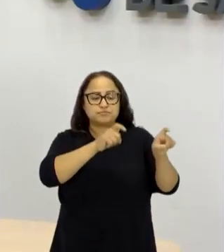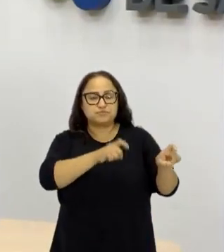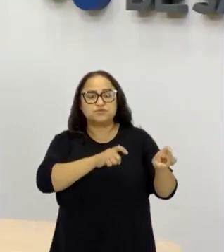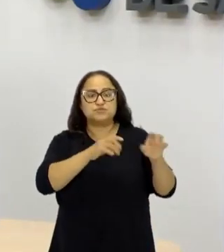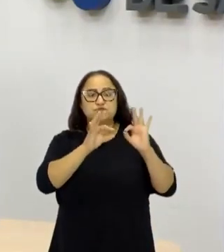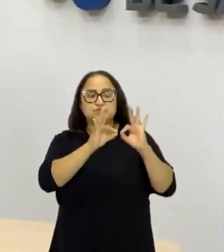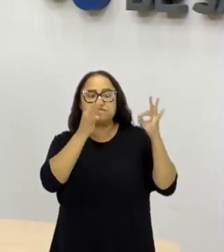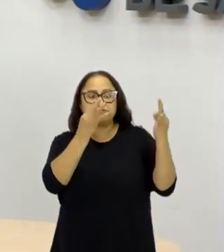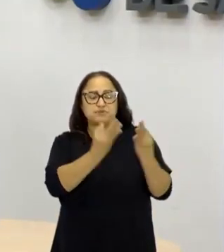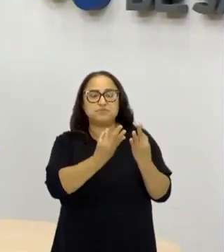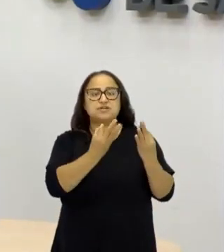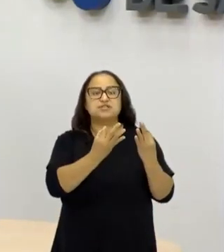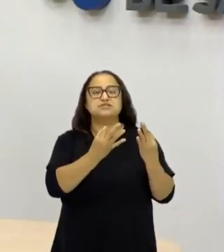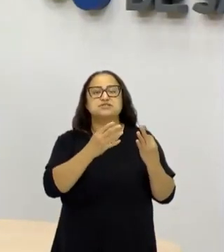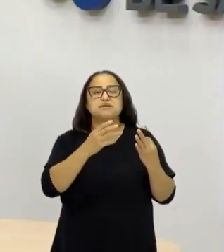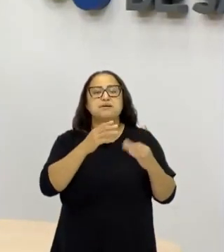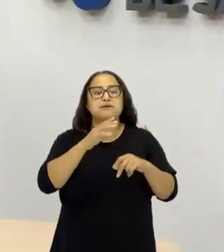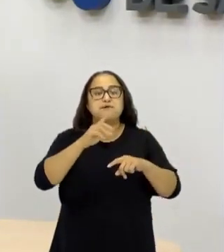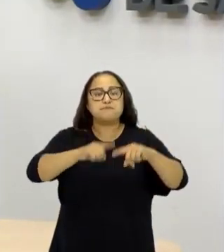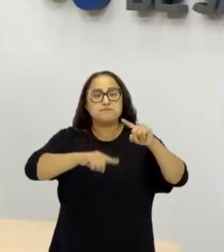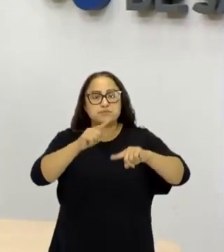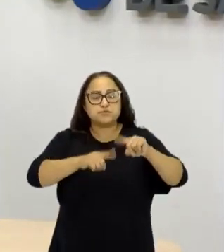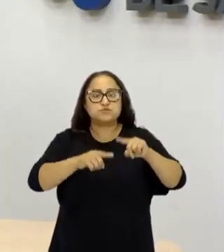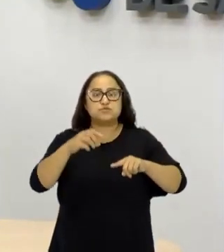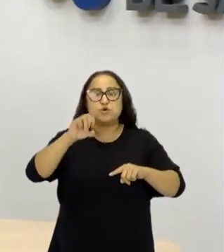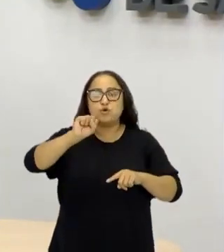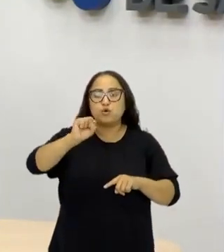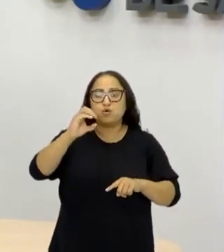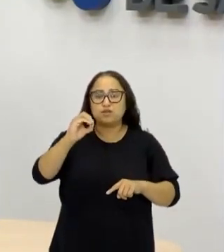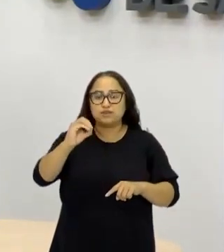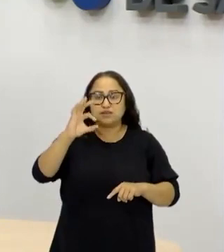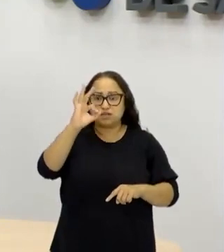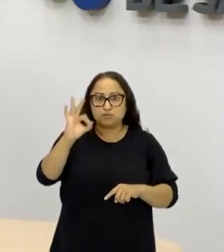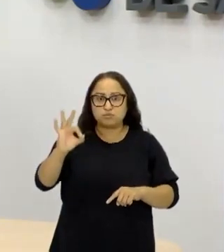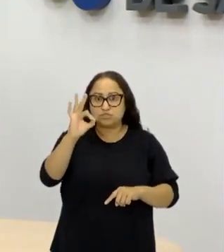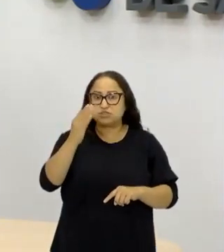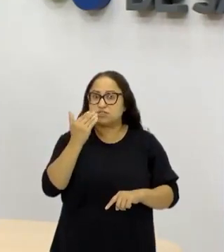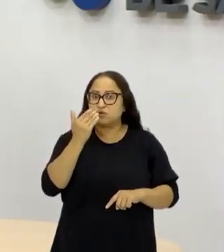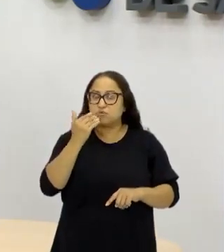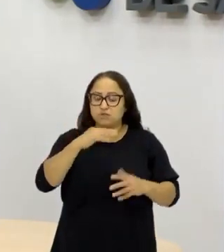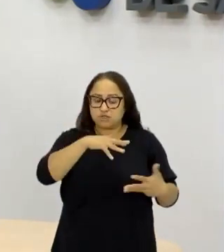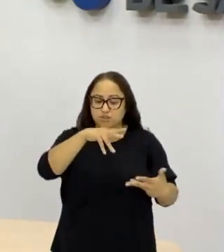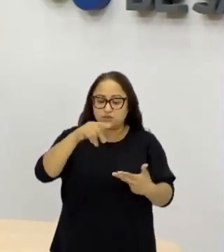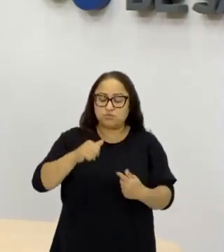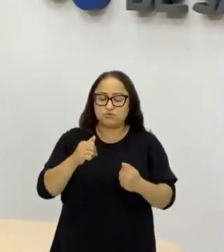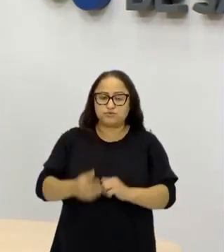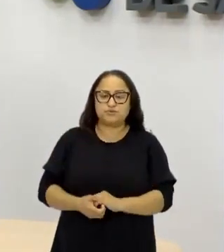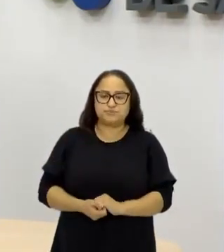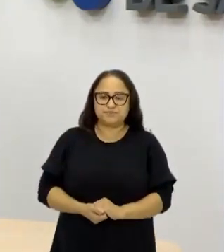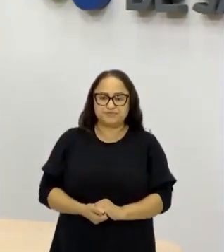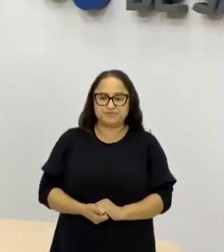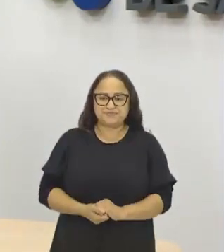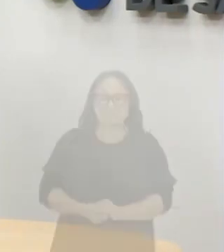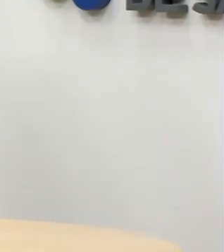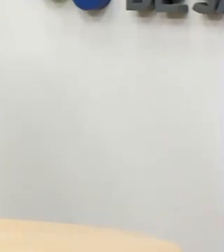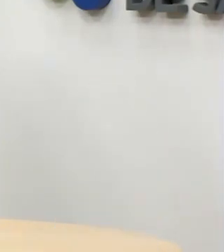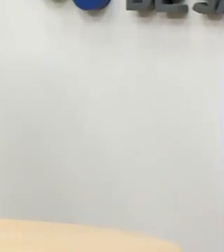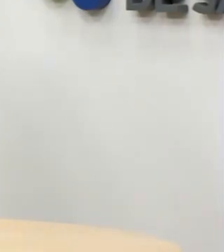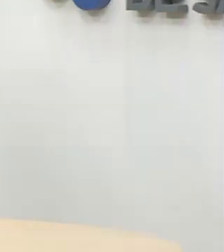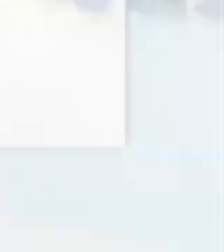familiares produzem 80% da comida do mundo. Daqui a pouco a gente volta.